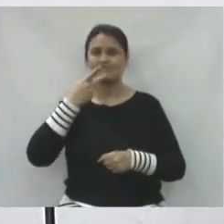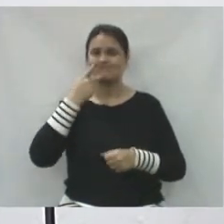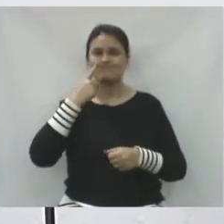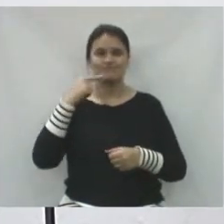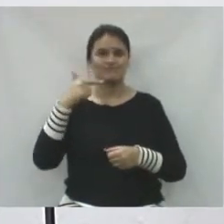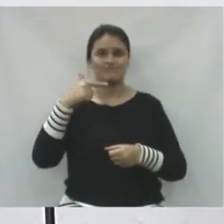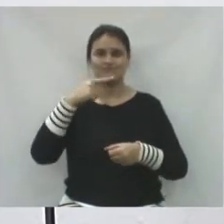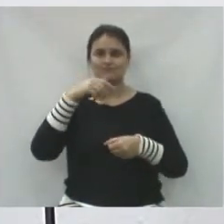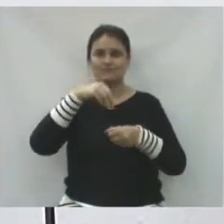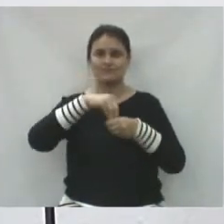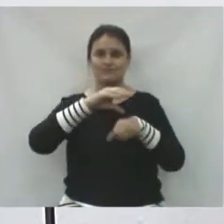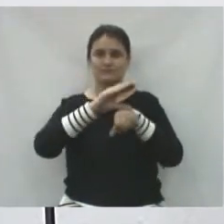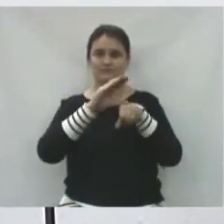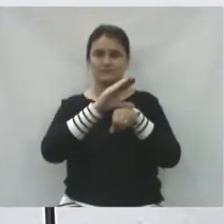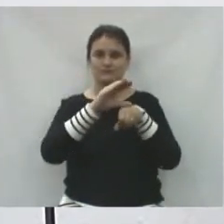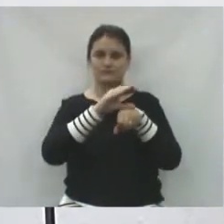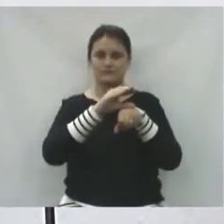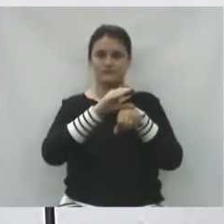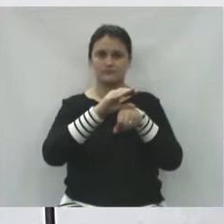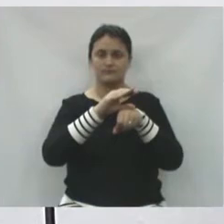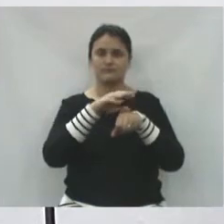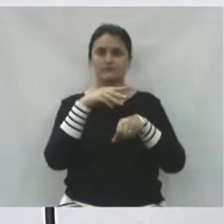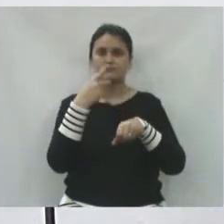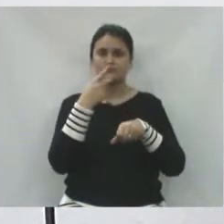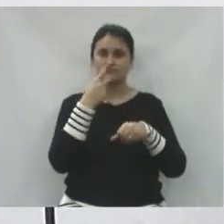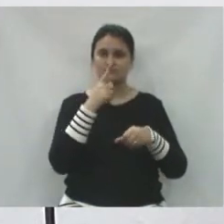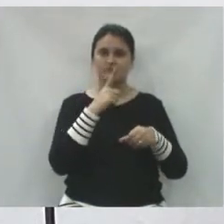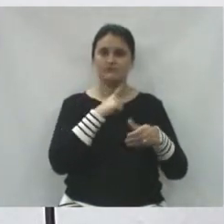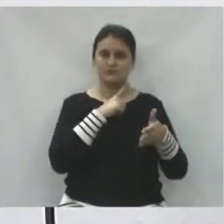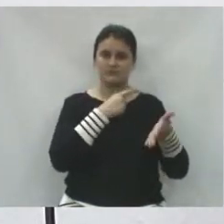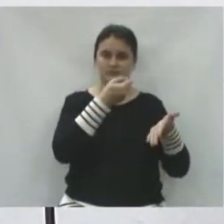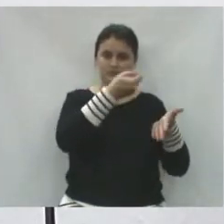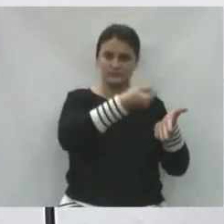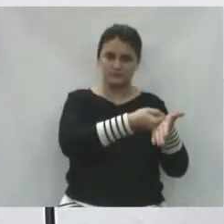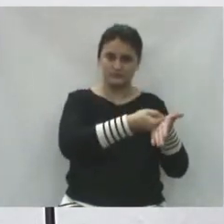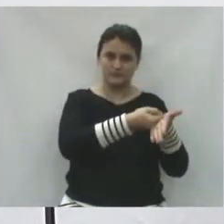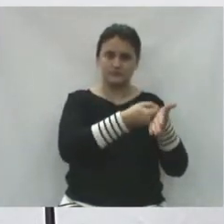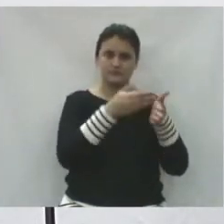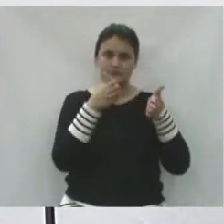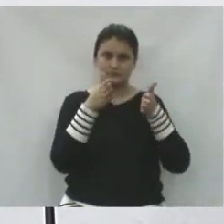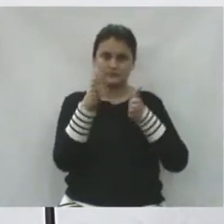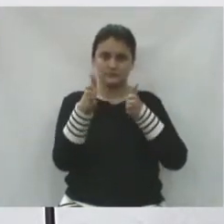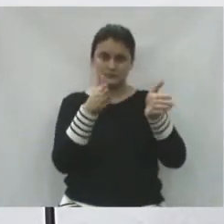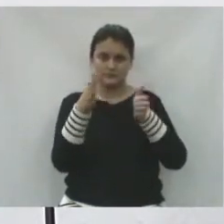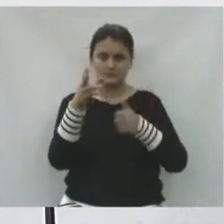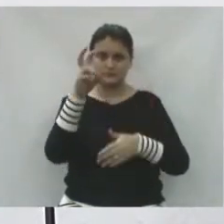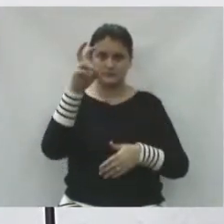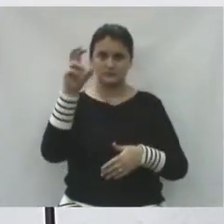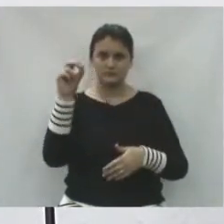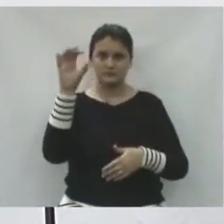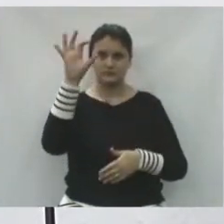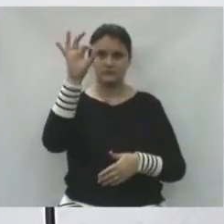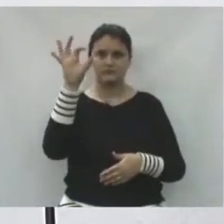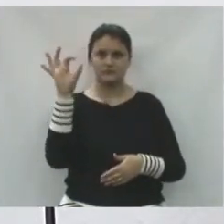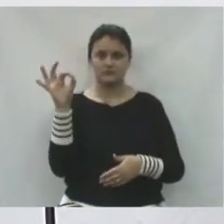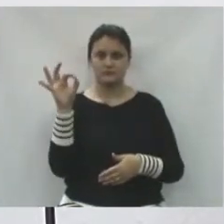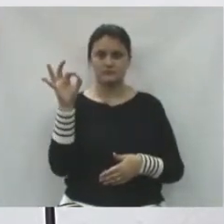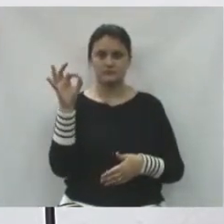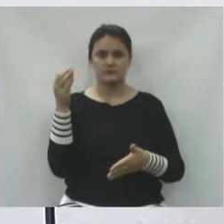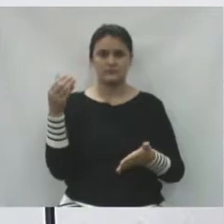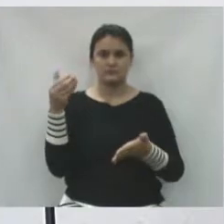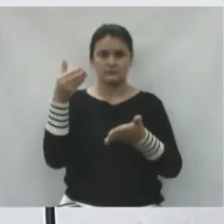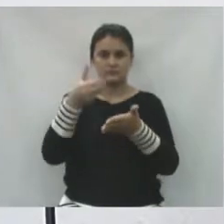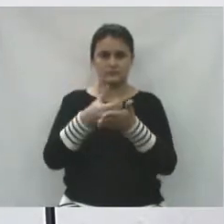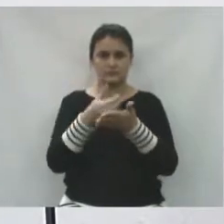de inconstitucionalidade, aduzindo sobre a obrigatoriedade de direcionamento de 50%